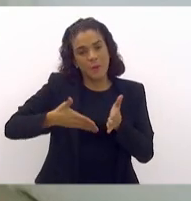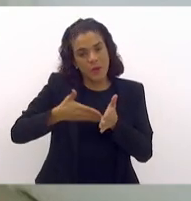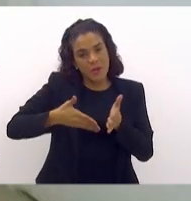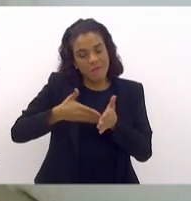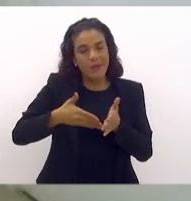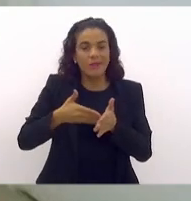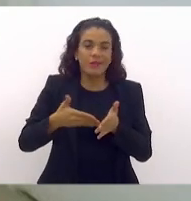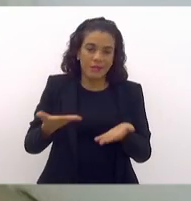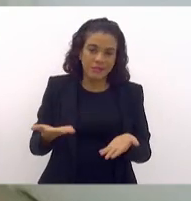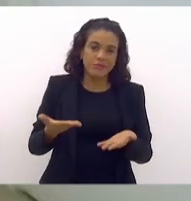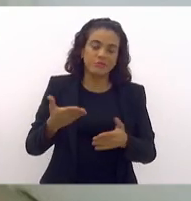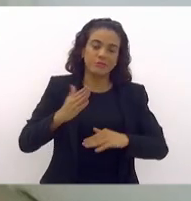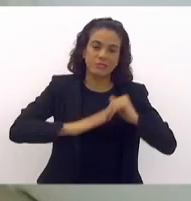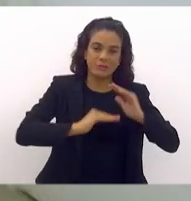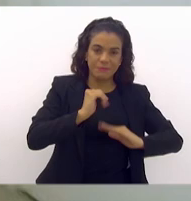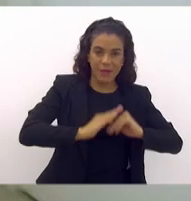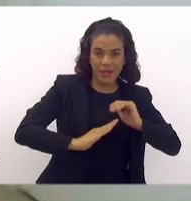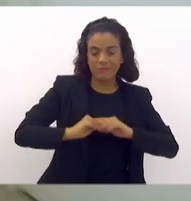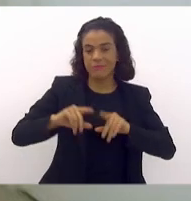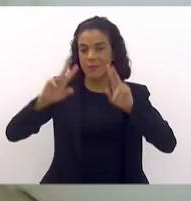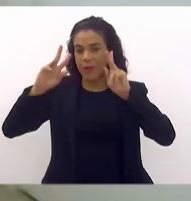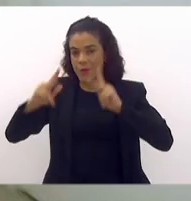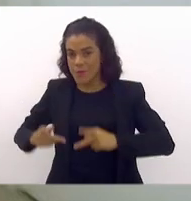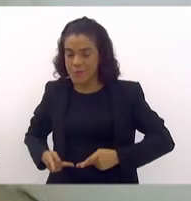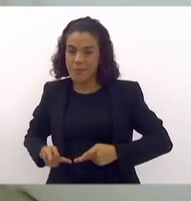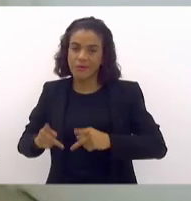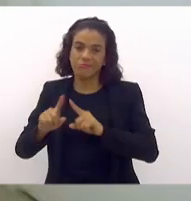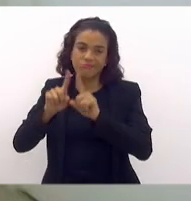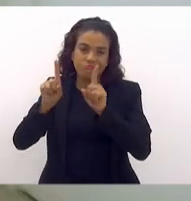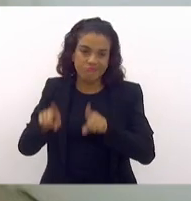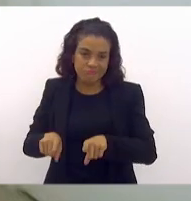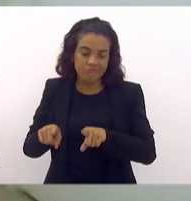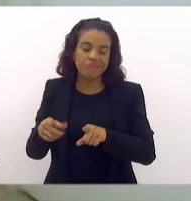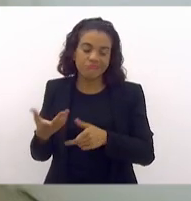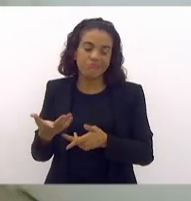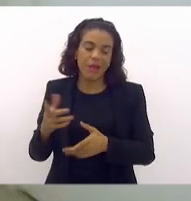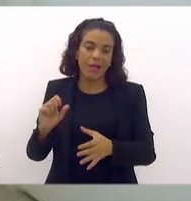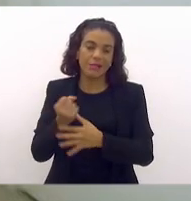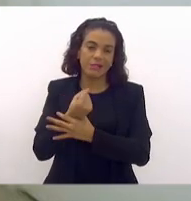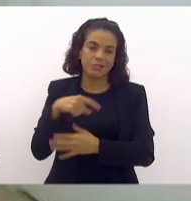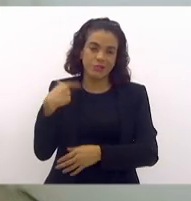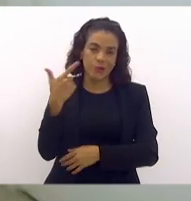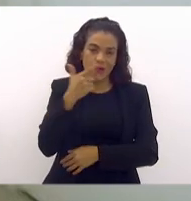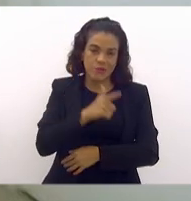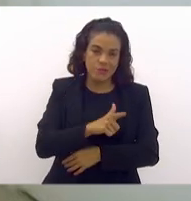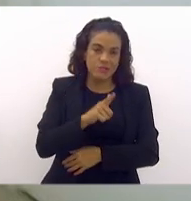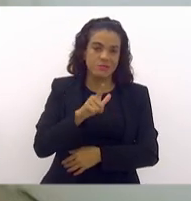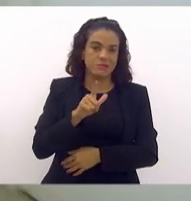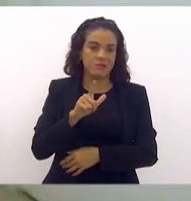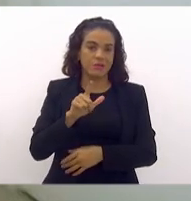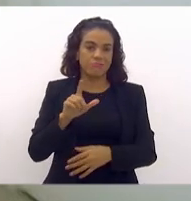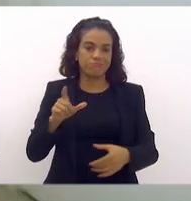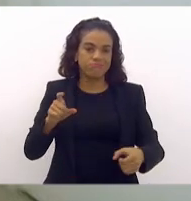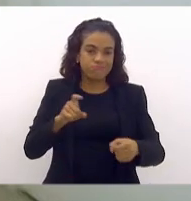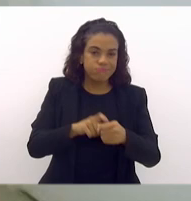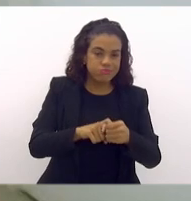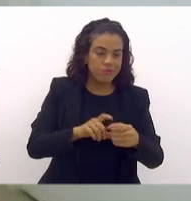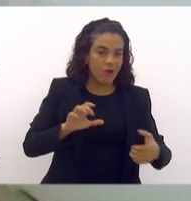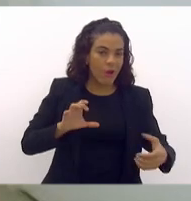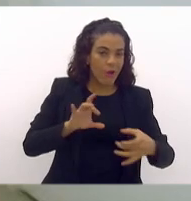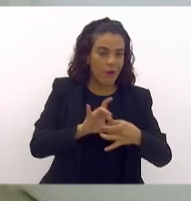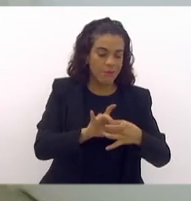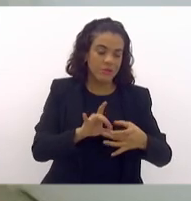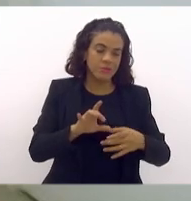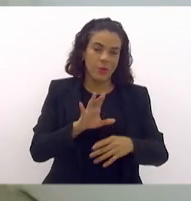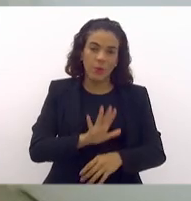de recursos técnicos e humanos para garantir, né, que a gente consiga firmar uma cooperação com todas essas